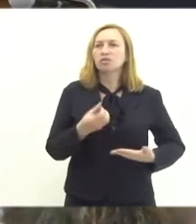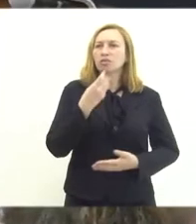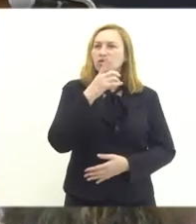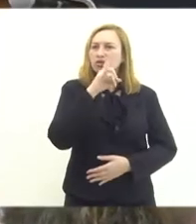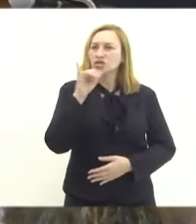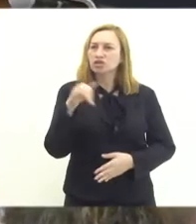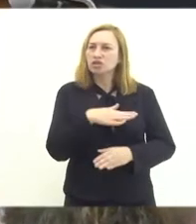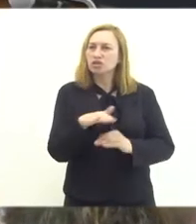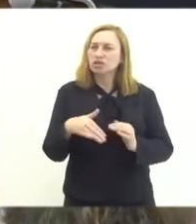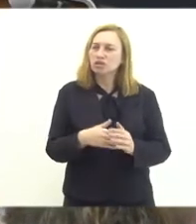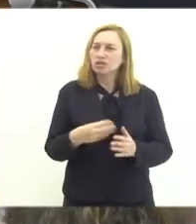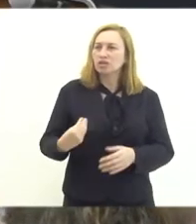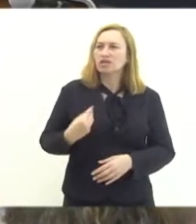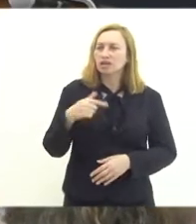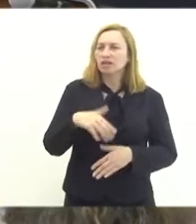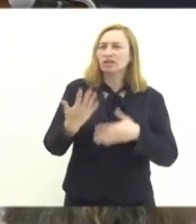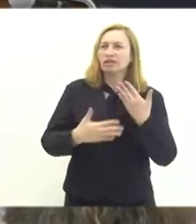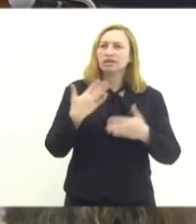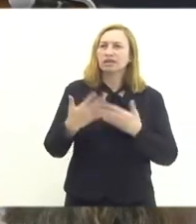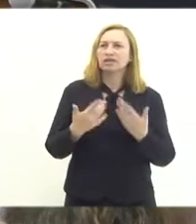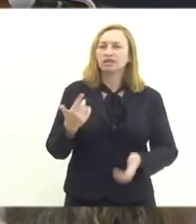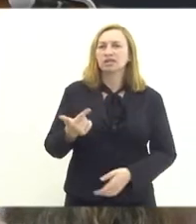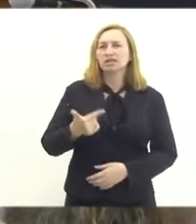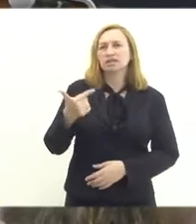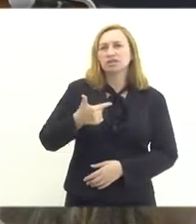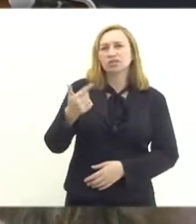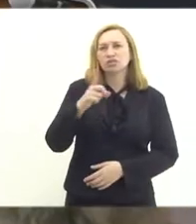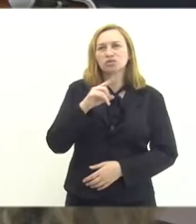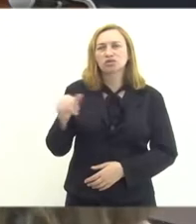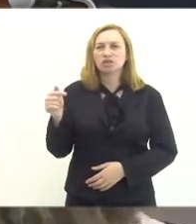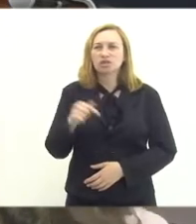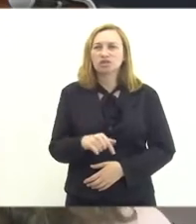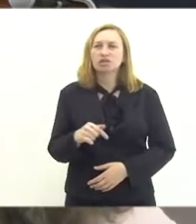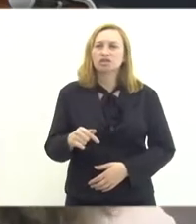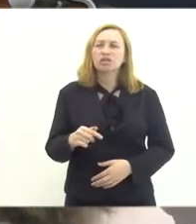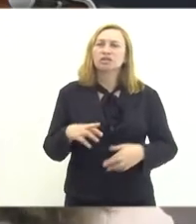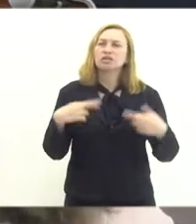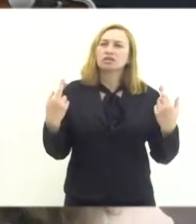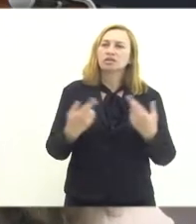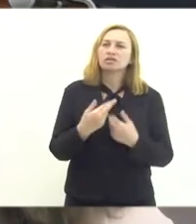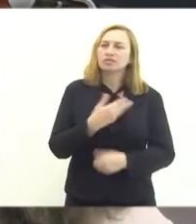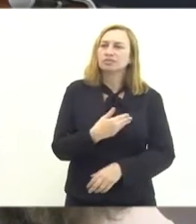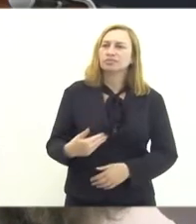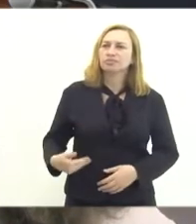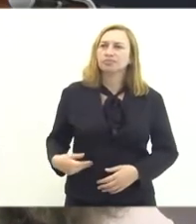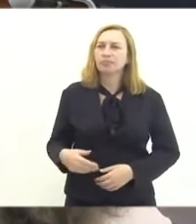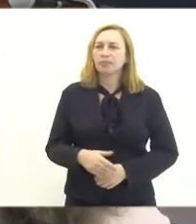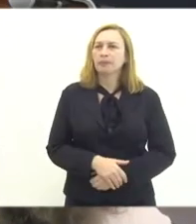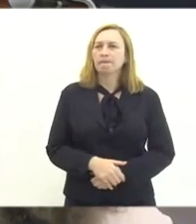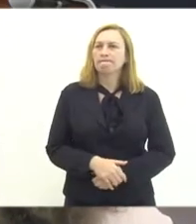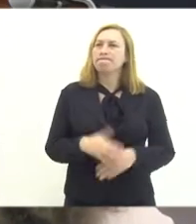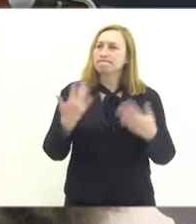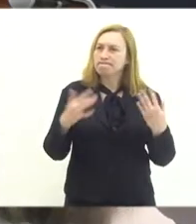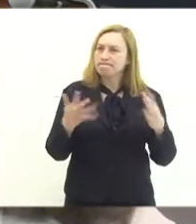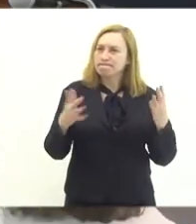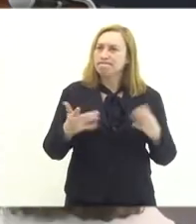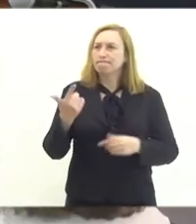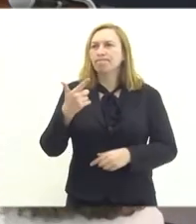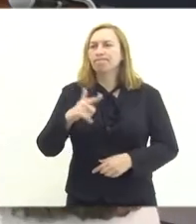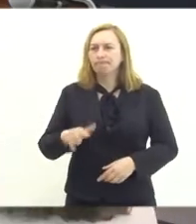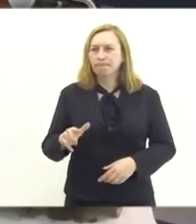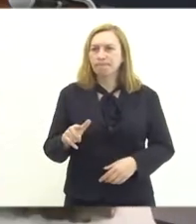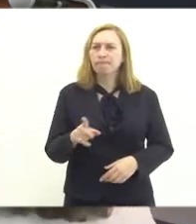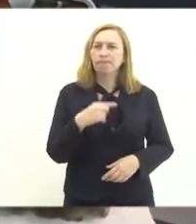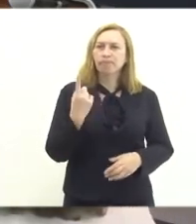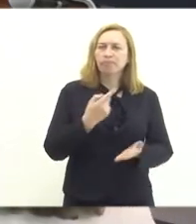a todos e um prazer estar aqui a segunda vez que a gente participa das audiência e a gente quer parabenizar mais uma